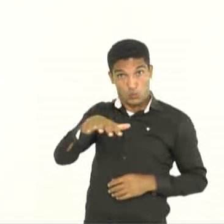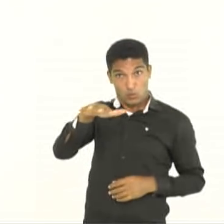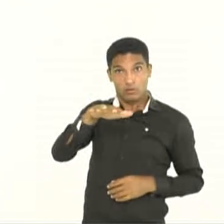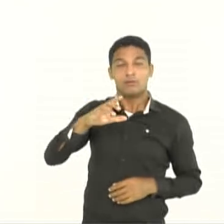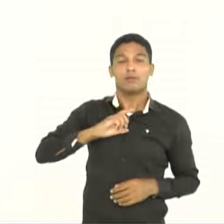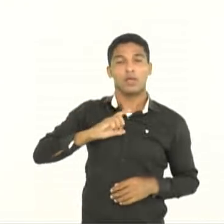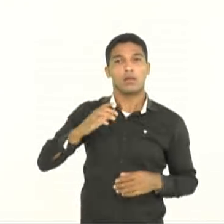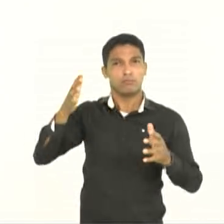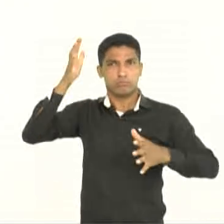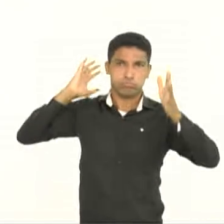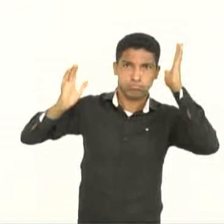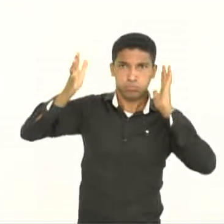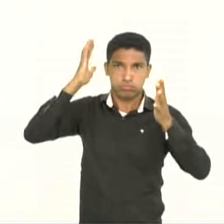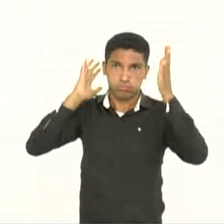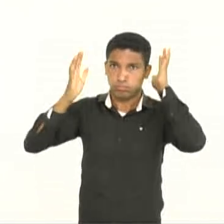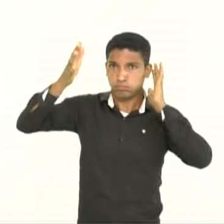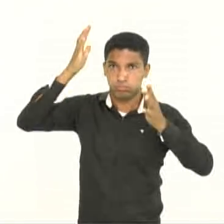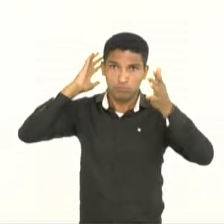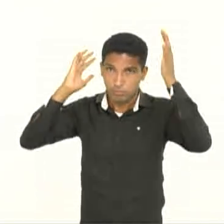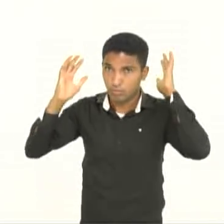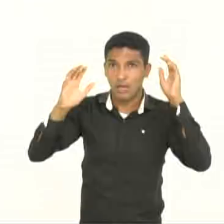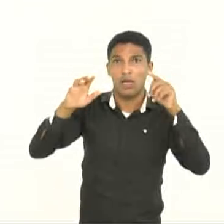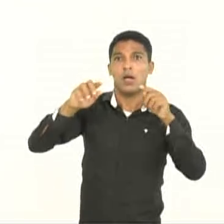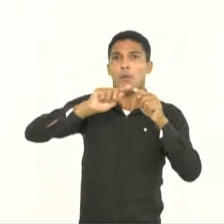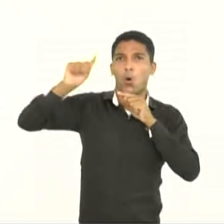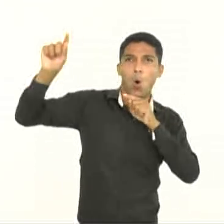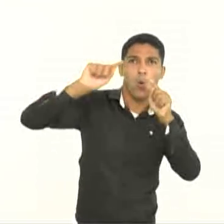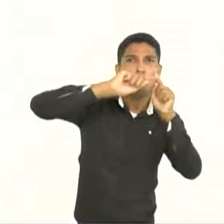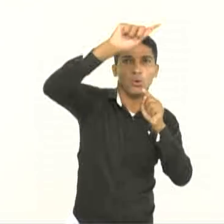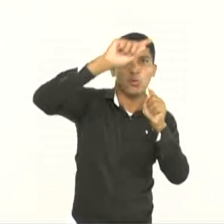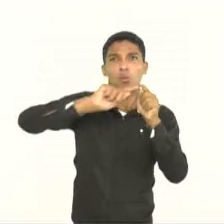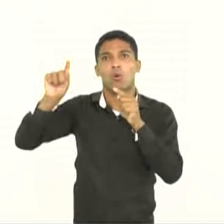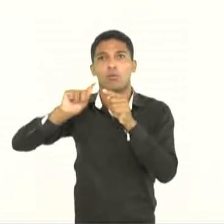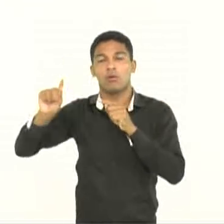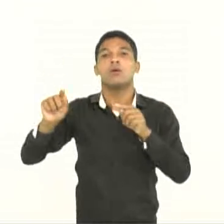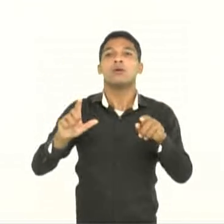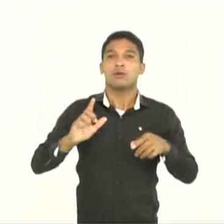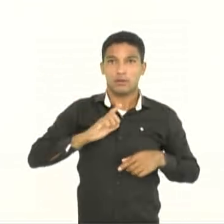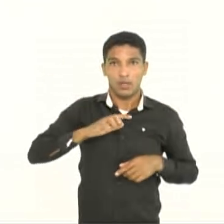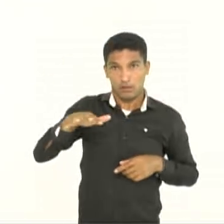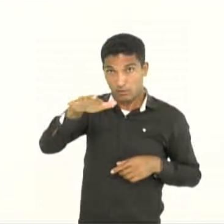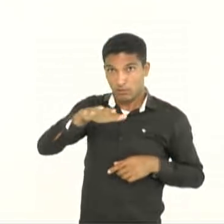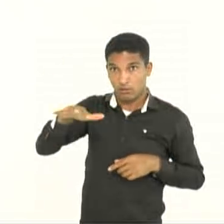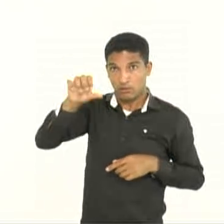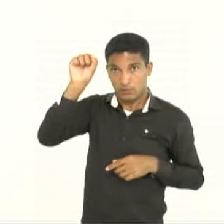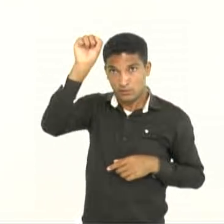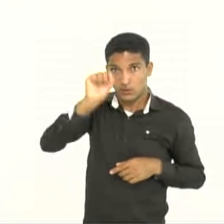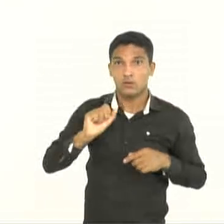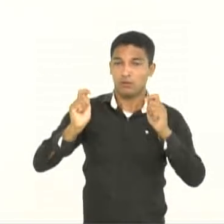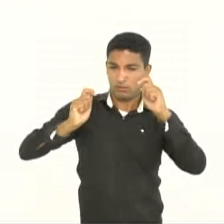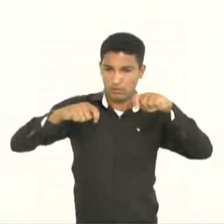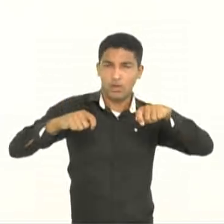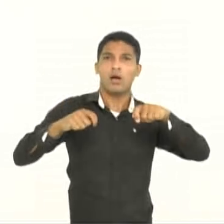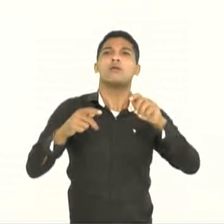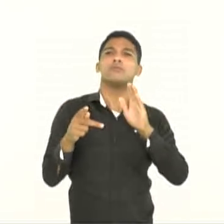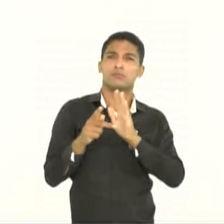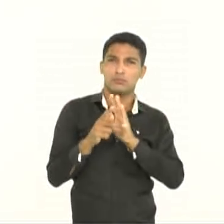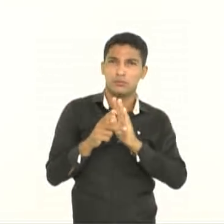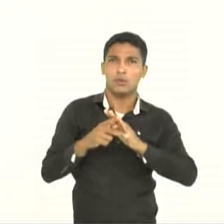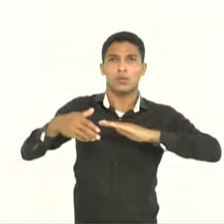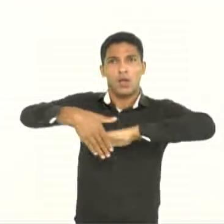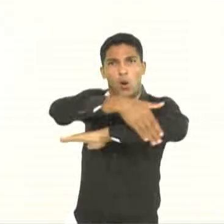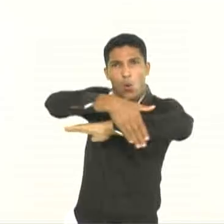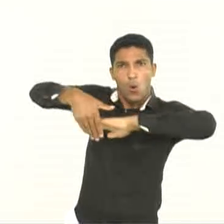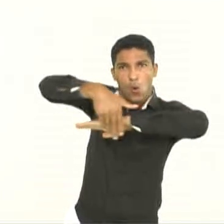setor de transportes, dispondo de condições naturais que facilitam a implantação de uma boa malha rodoviária e